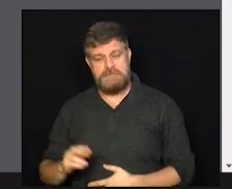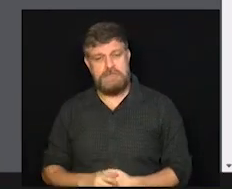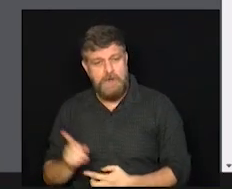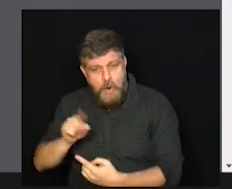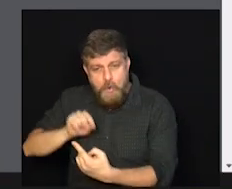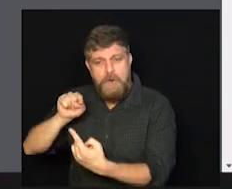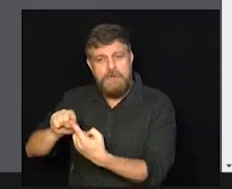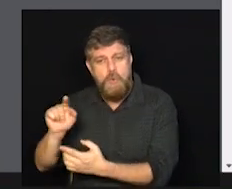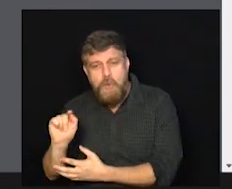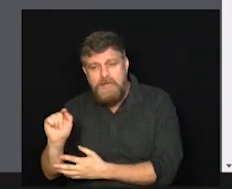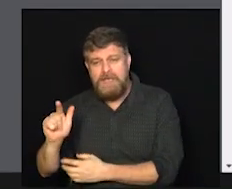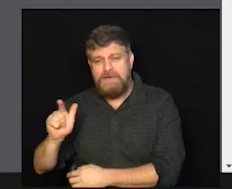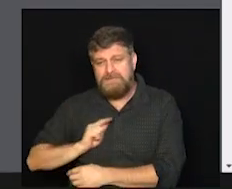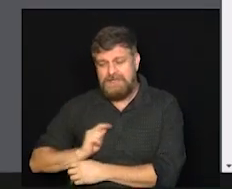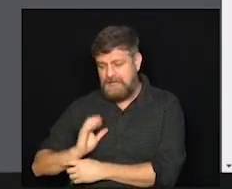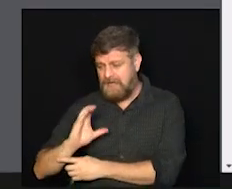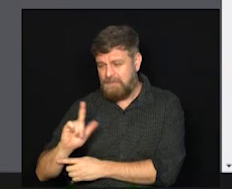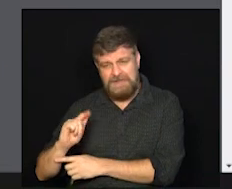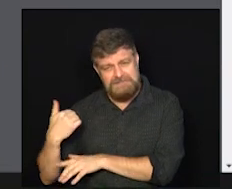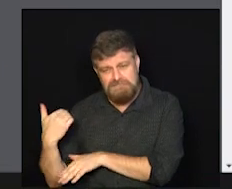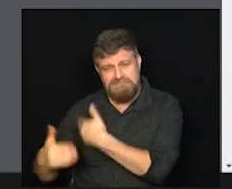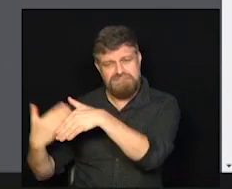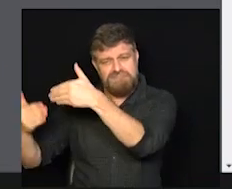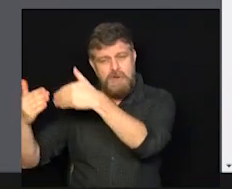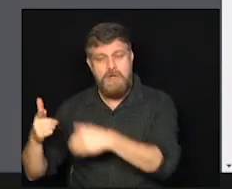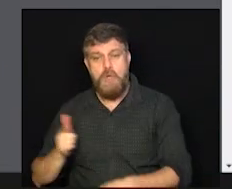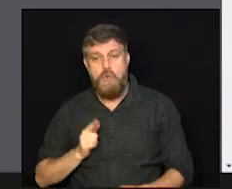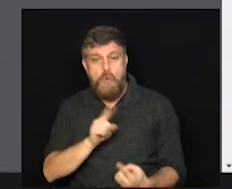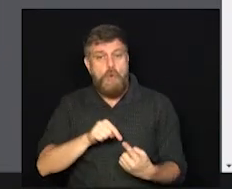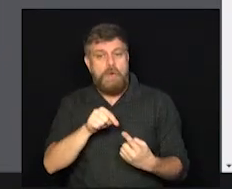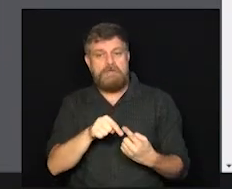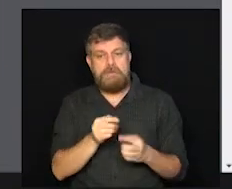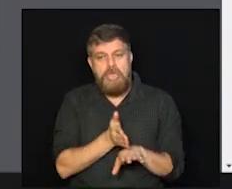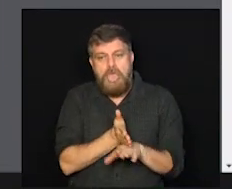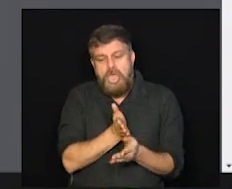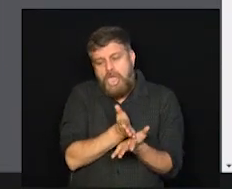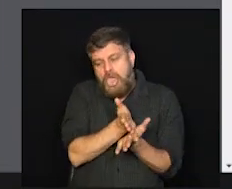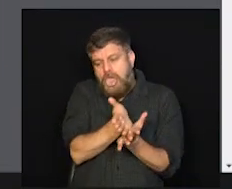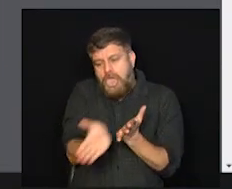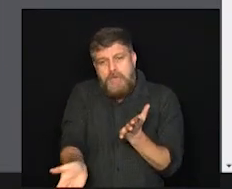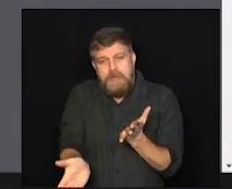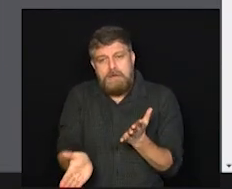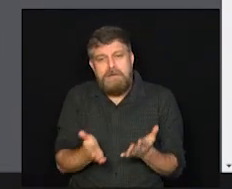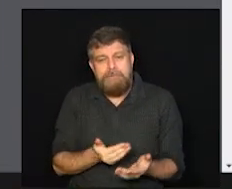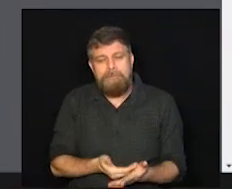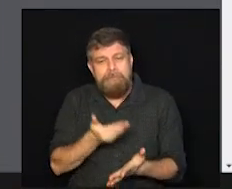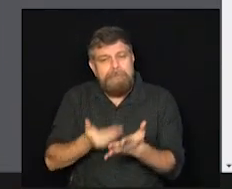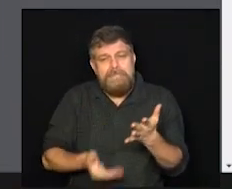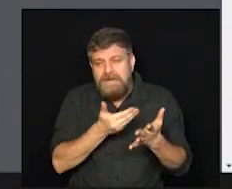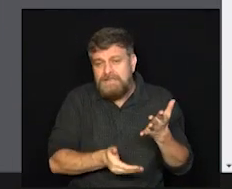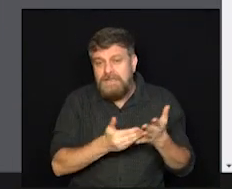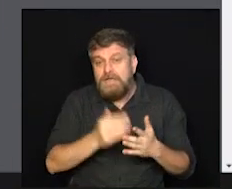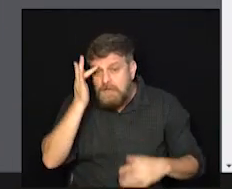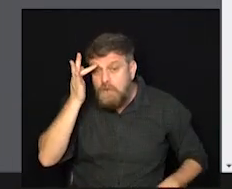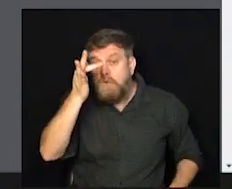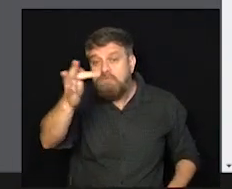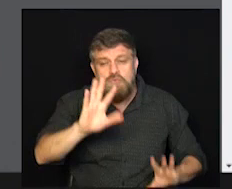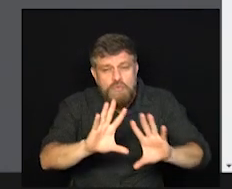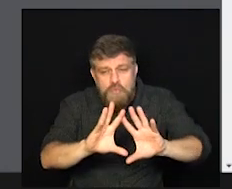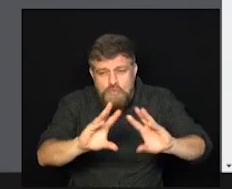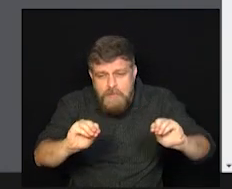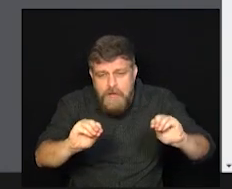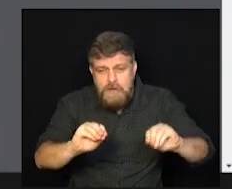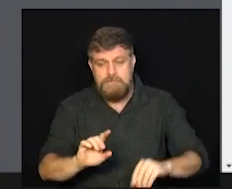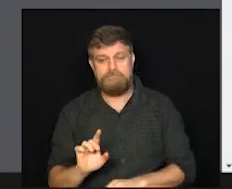que se cresça aquilo que querem e se esqueçam o caminho percorrido, e assim não consegue se ter um futuro. Ele